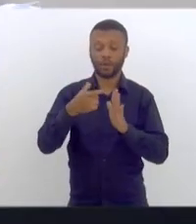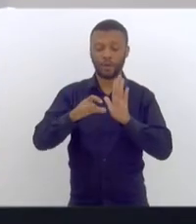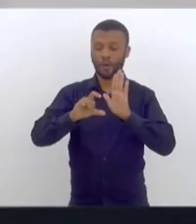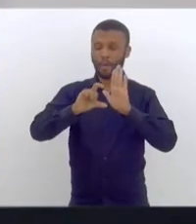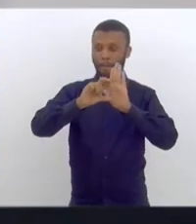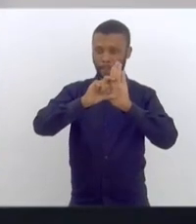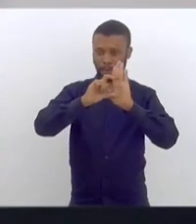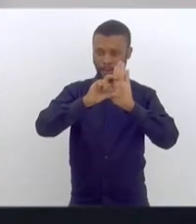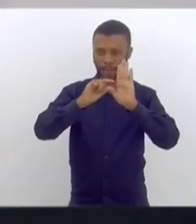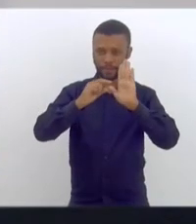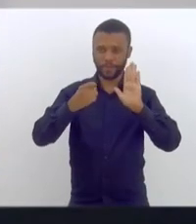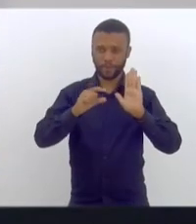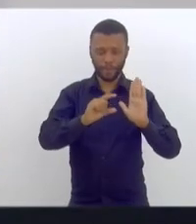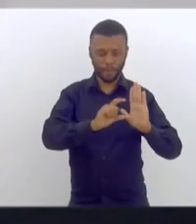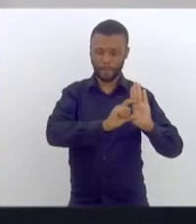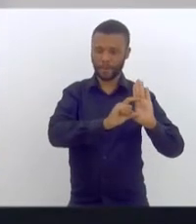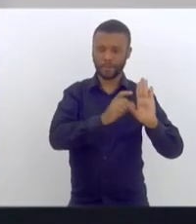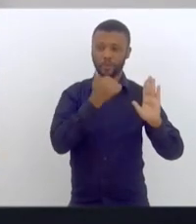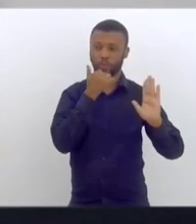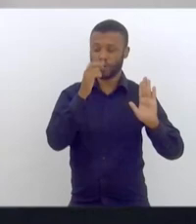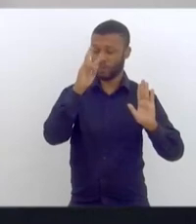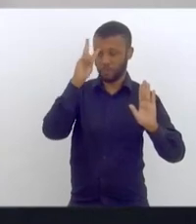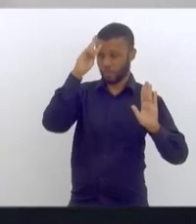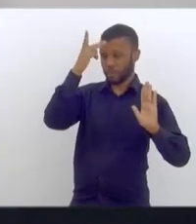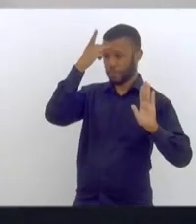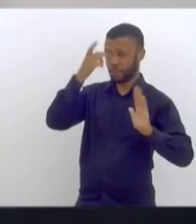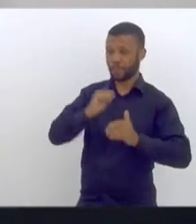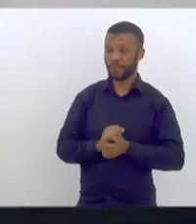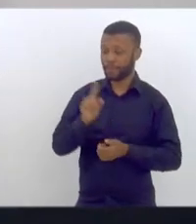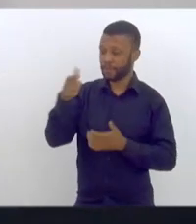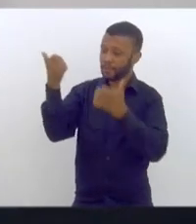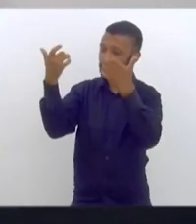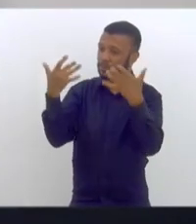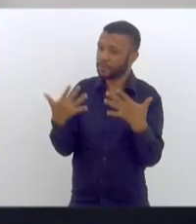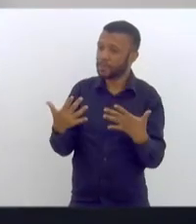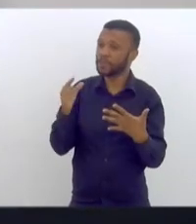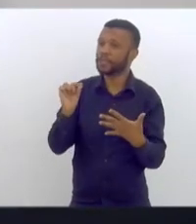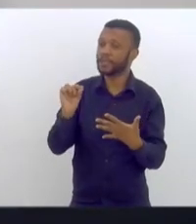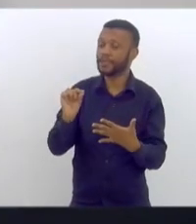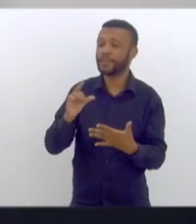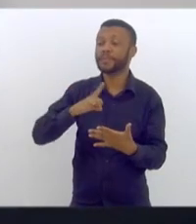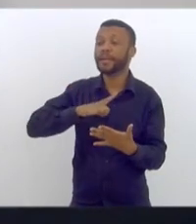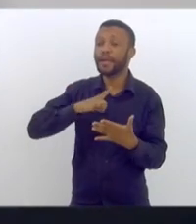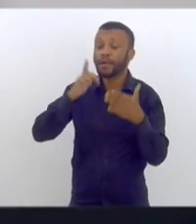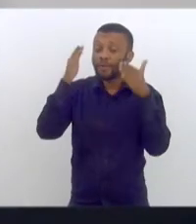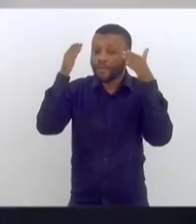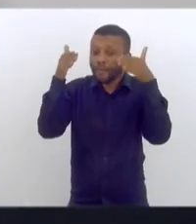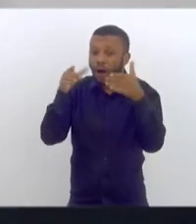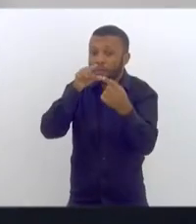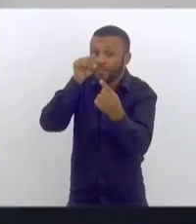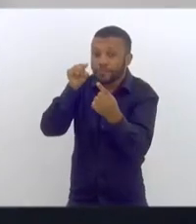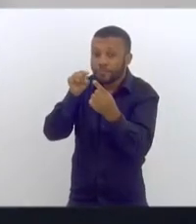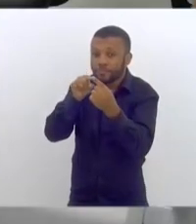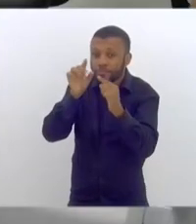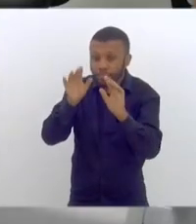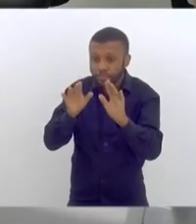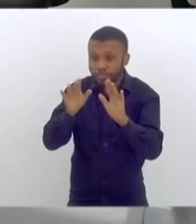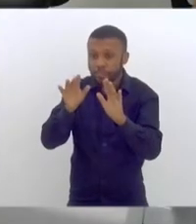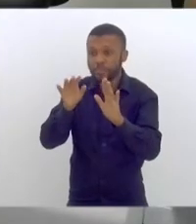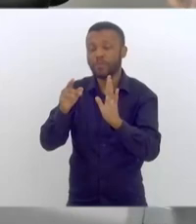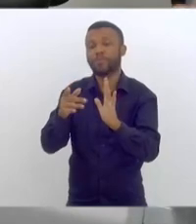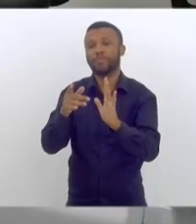parágrafo desculpe a senhora tá me dizendo que a senhora tem objeção a emenda